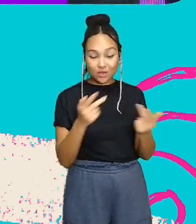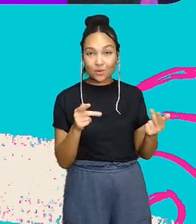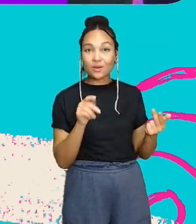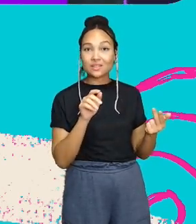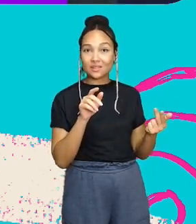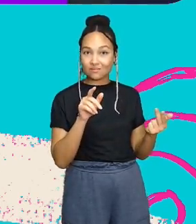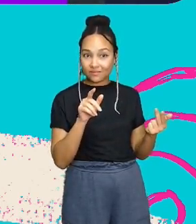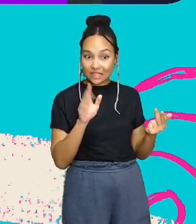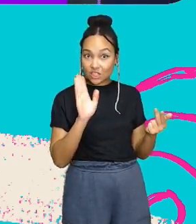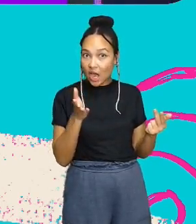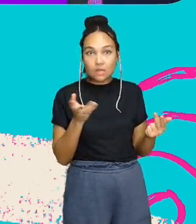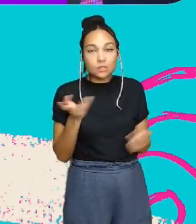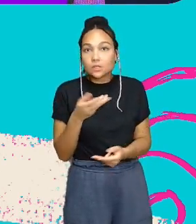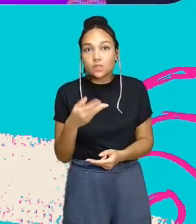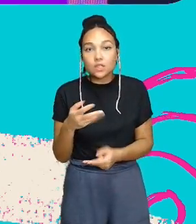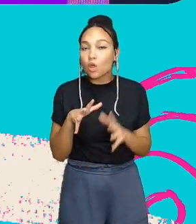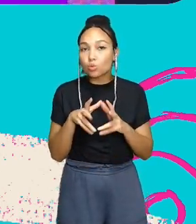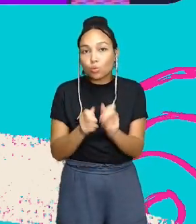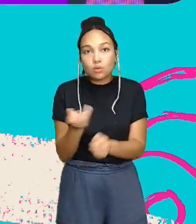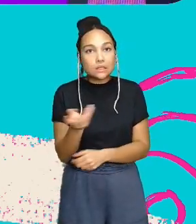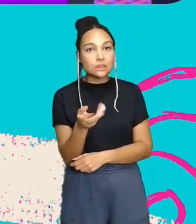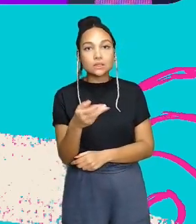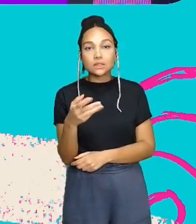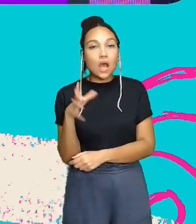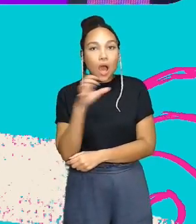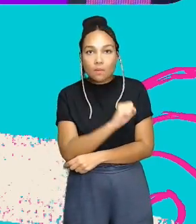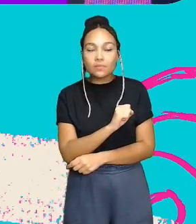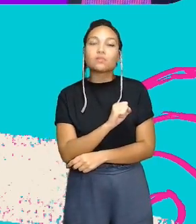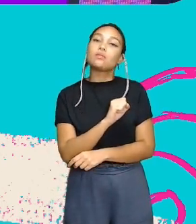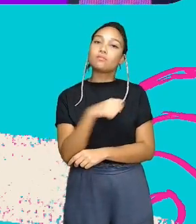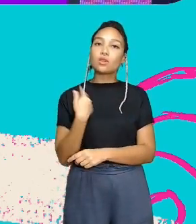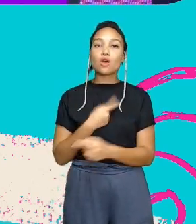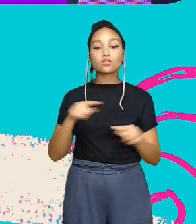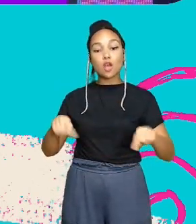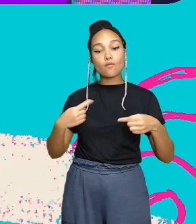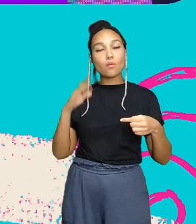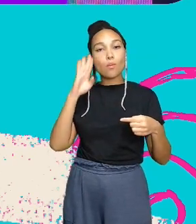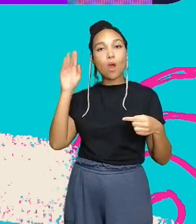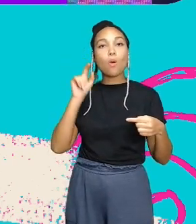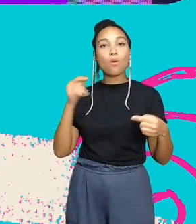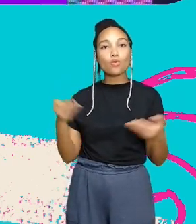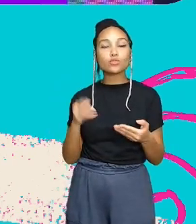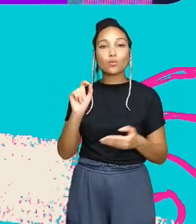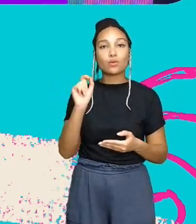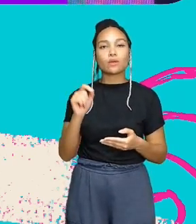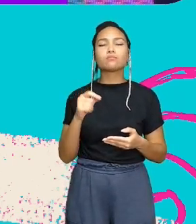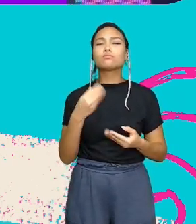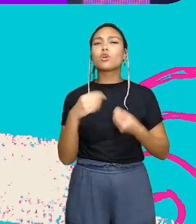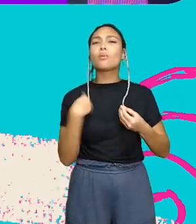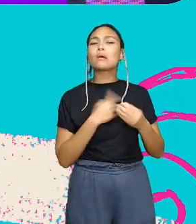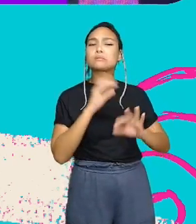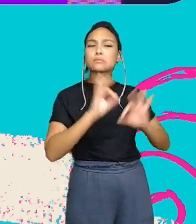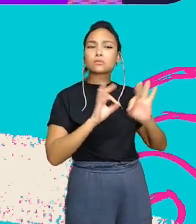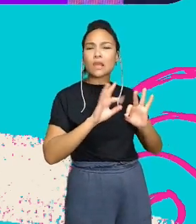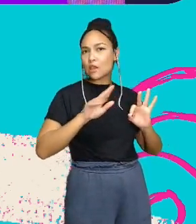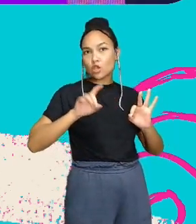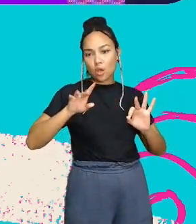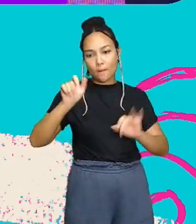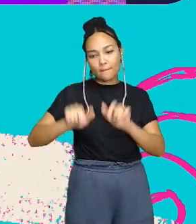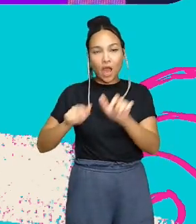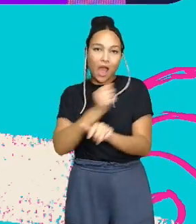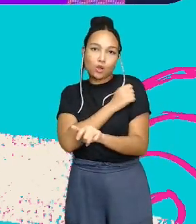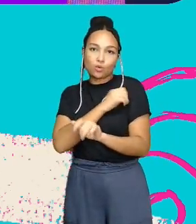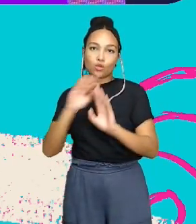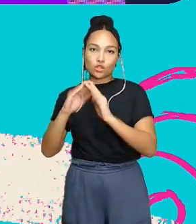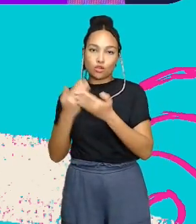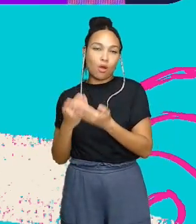andando muito rápido. E o nosso desafio hoje é como que eu vou preparar, e não só o estudante da escola pública, como que eu vou